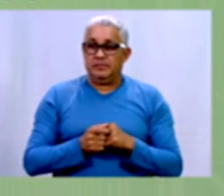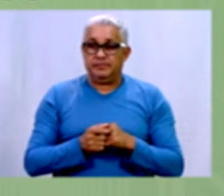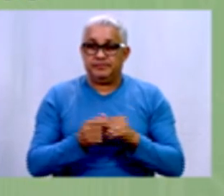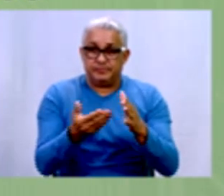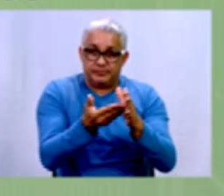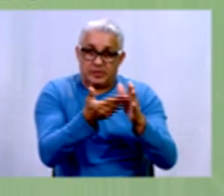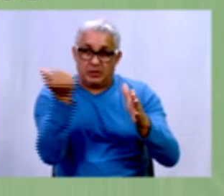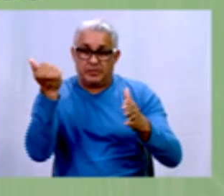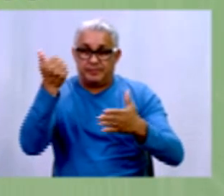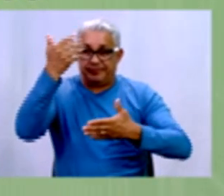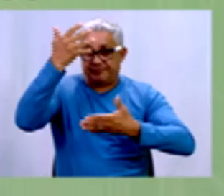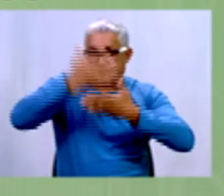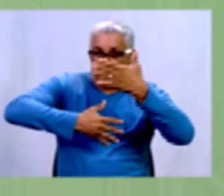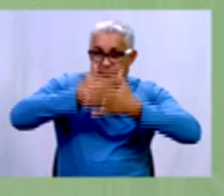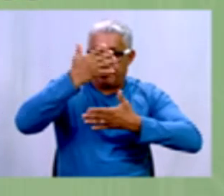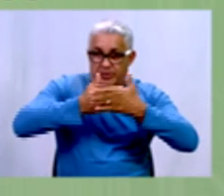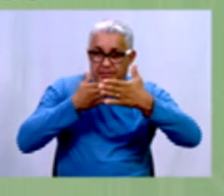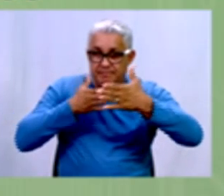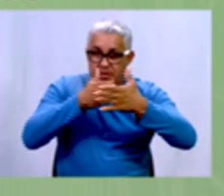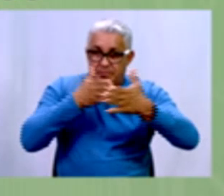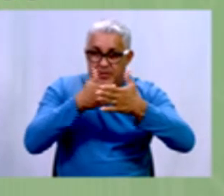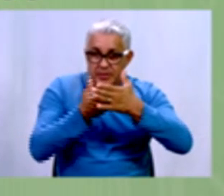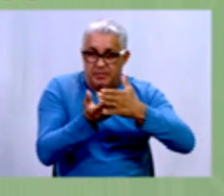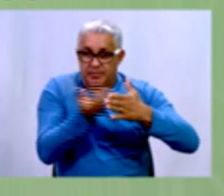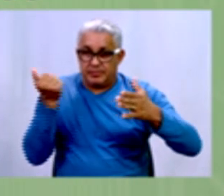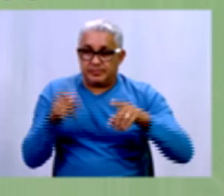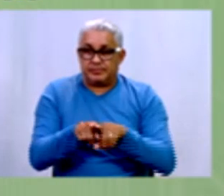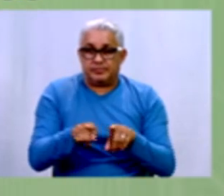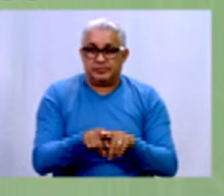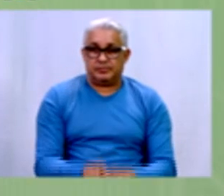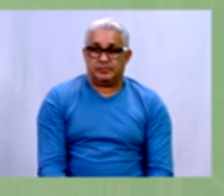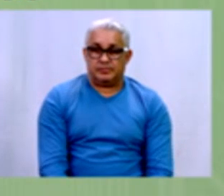remover obstáculos e